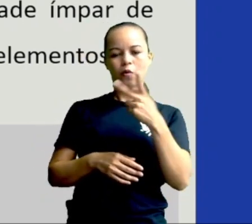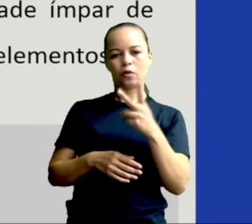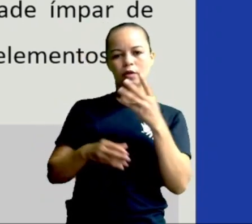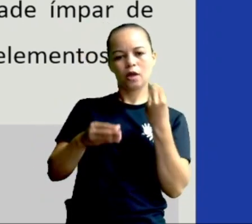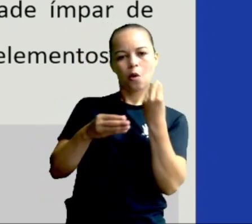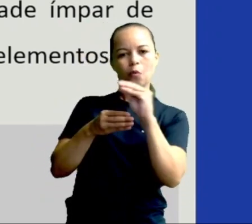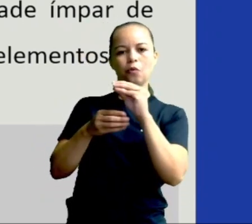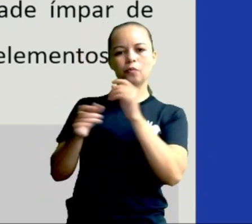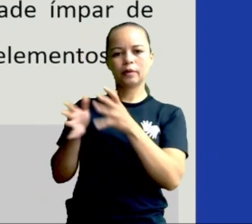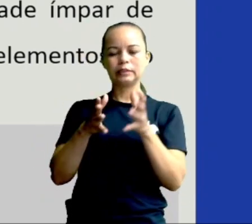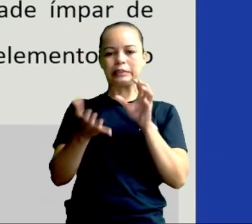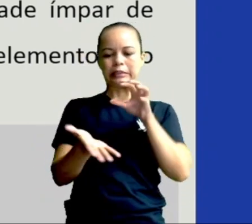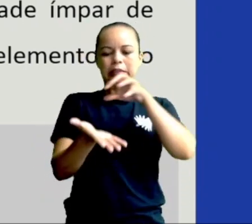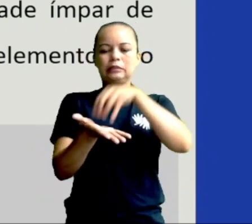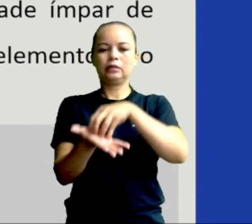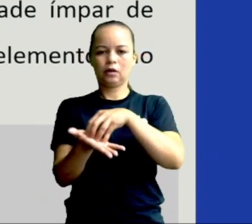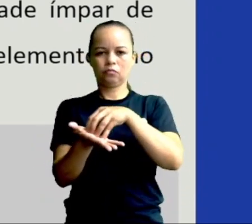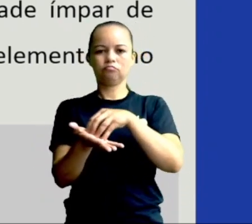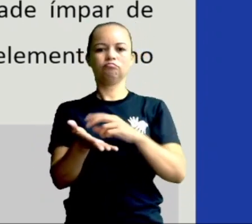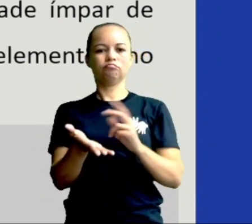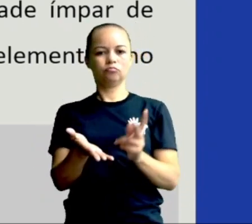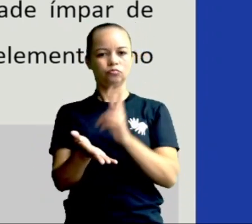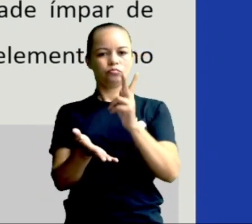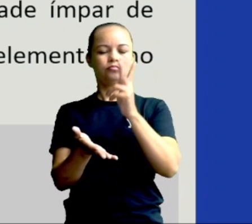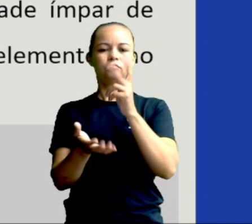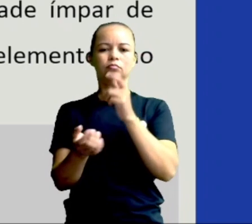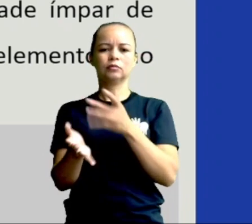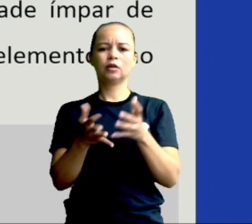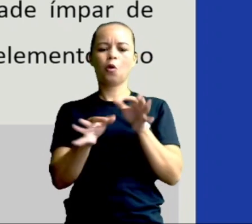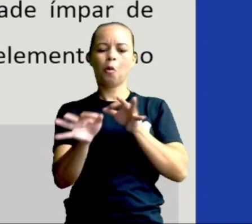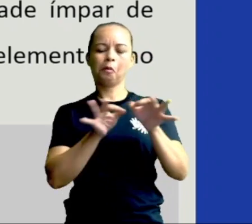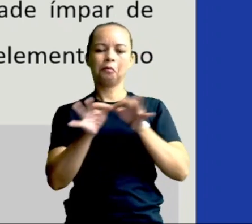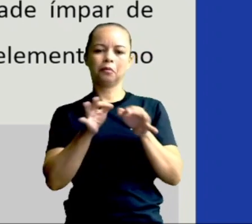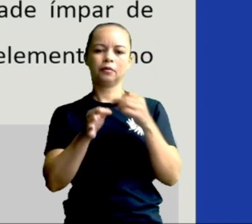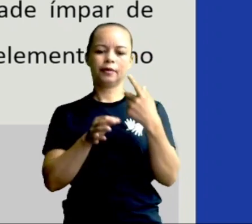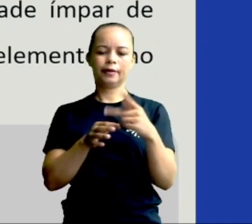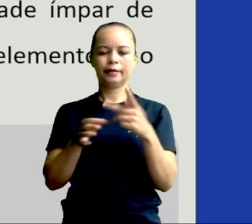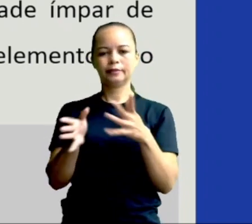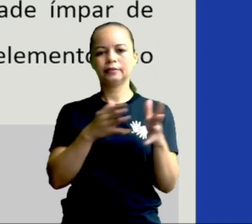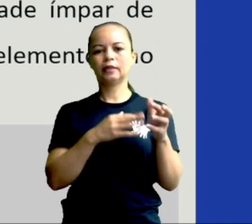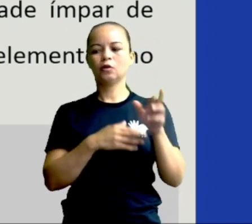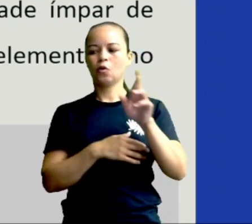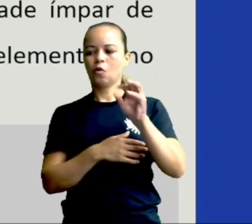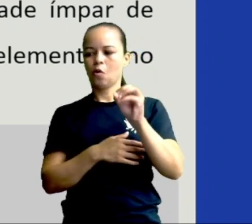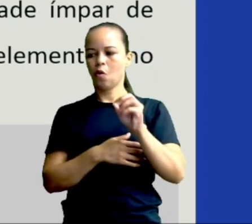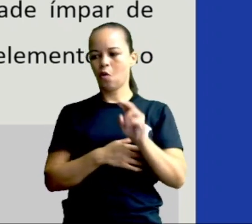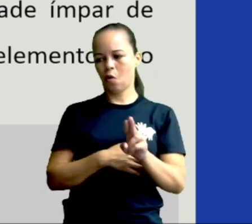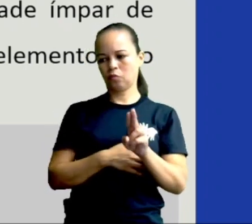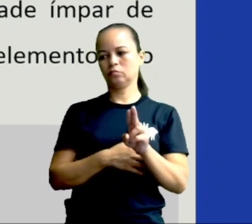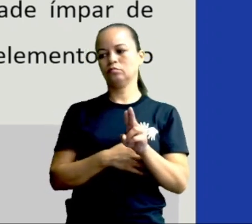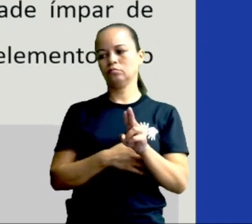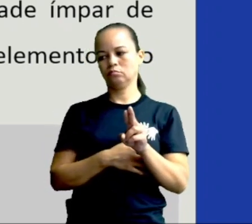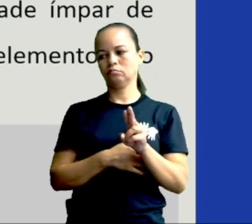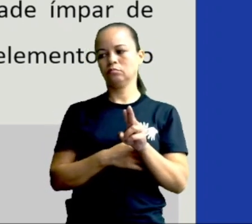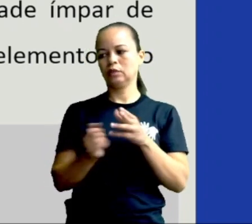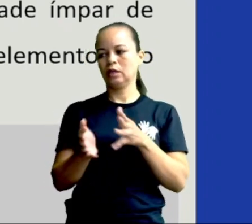dos valores. Quando organizamos esses dados em rol. Então, preciso organizar em rol, em ordem crescente